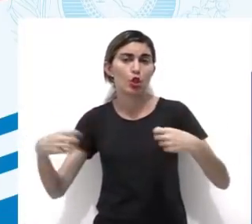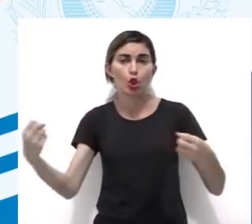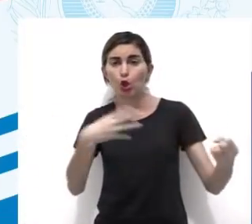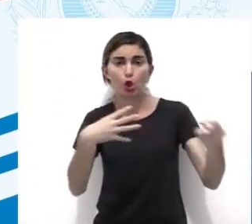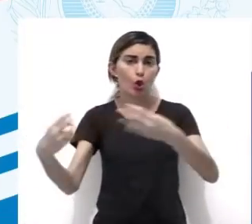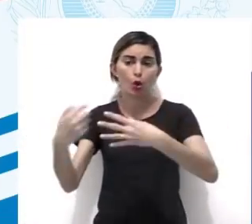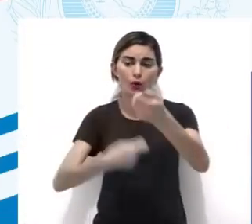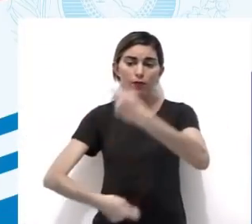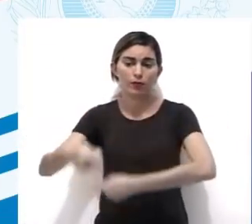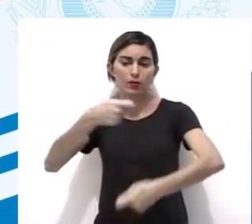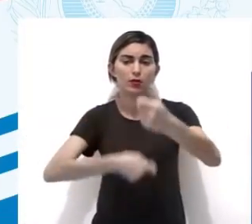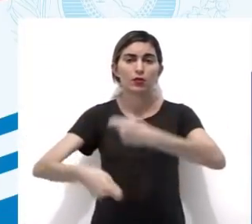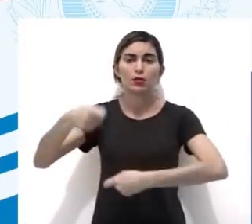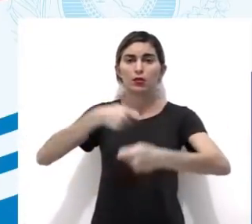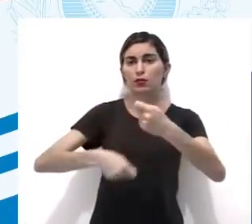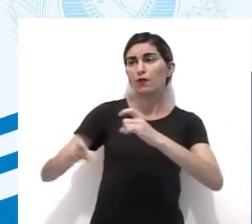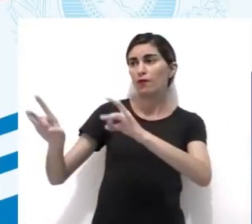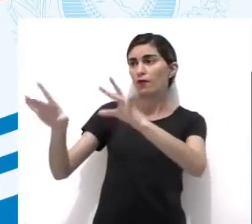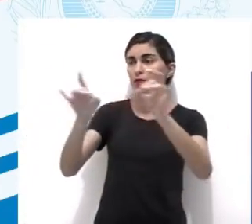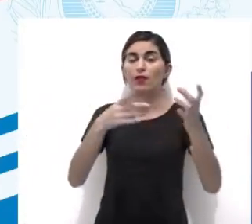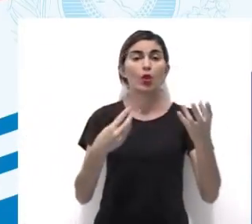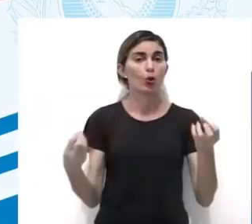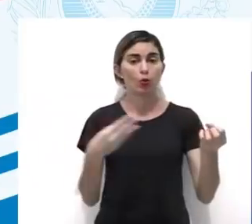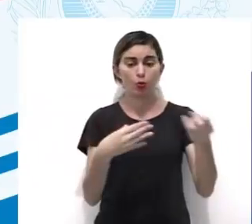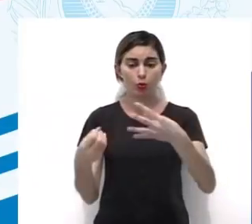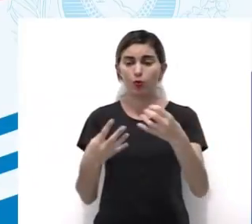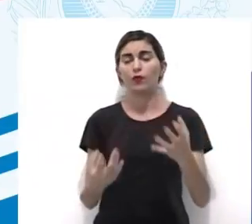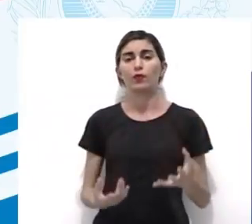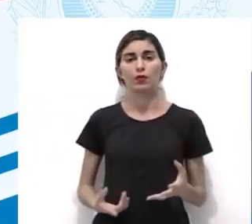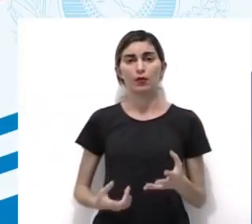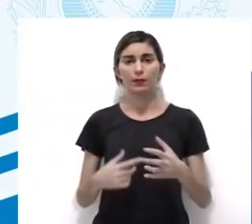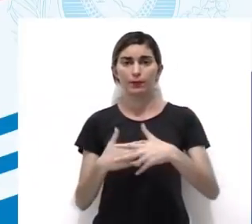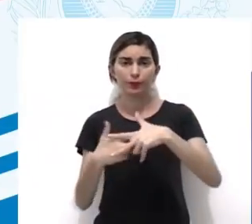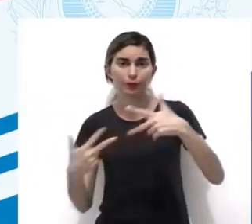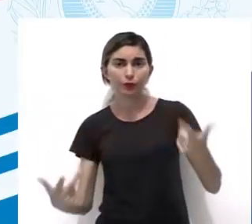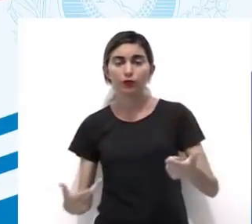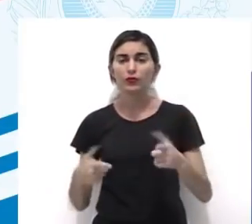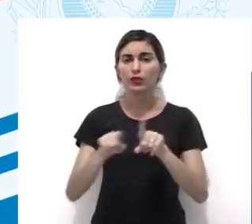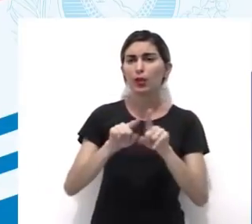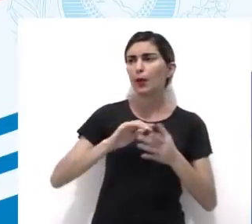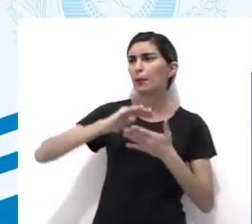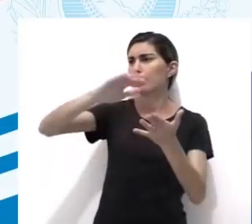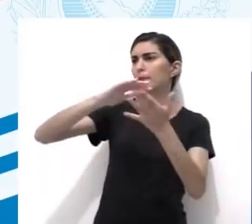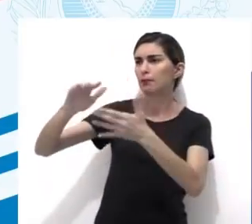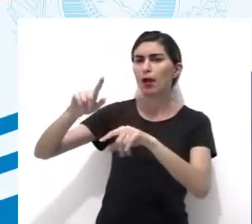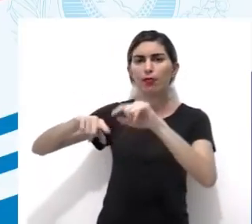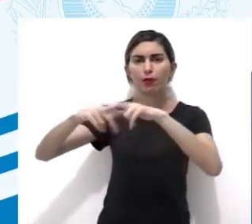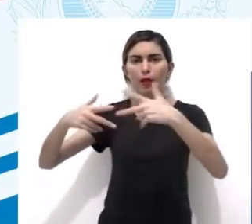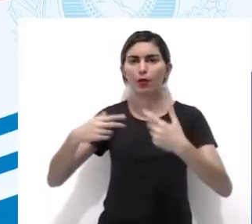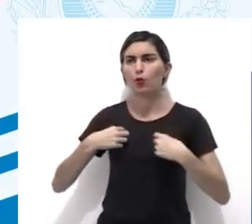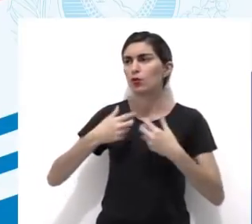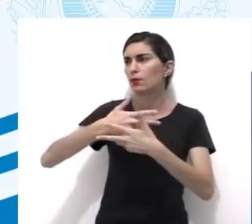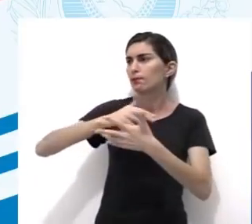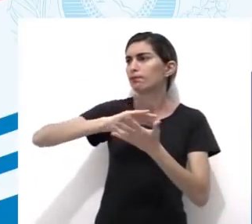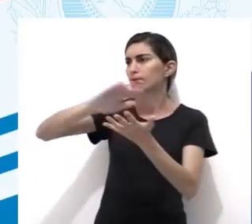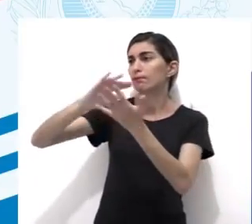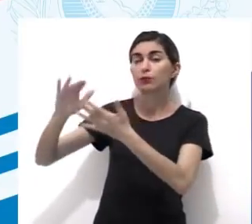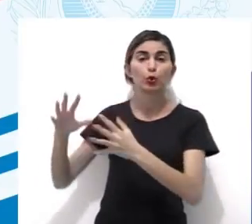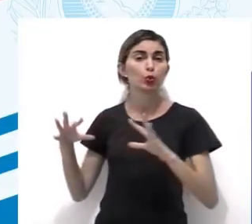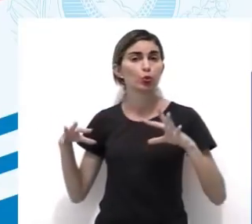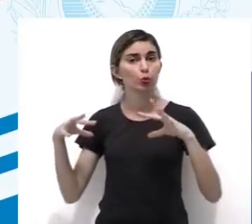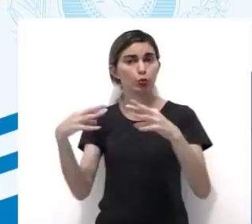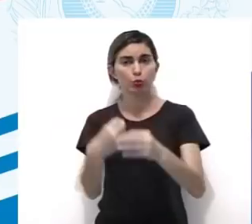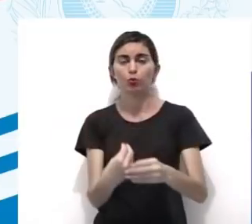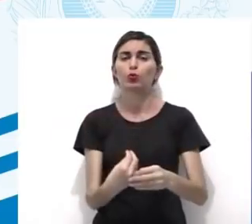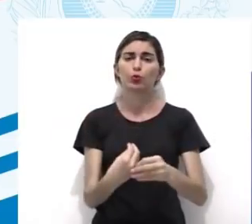novos mercados consumidores, havia uma necessidade de novos mercados fornecedores de matéria-prima. Tudo isso aí advém